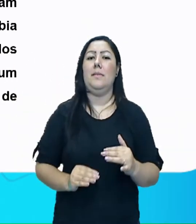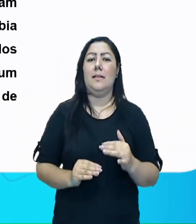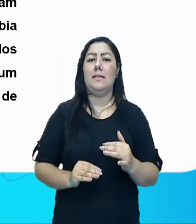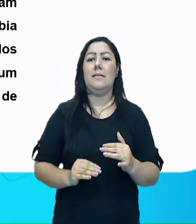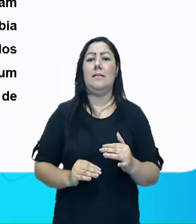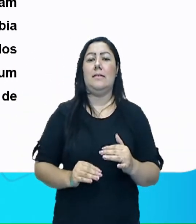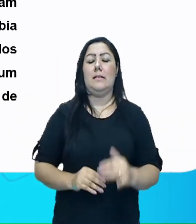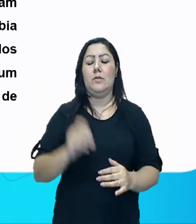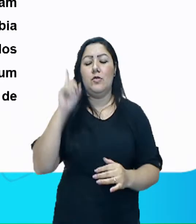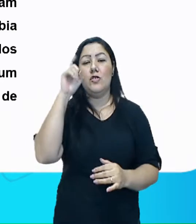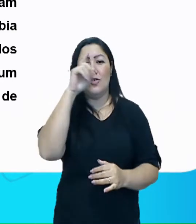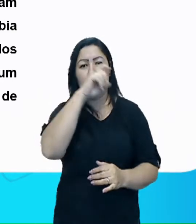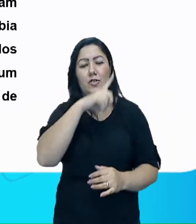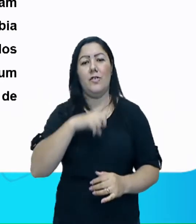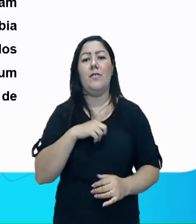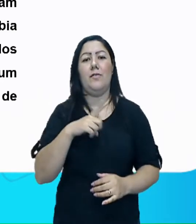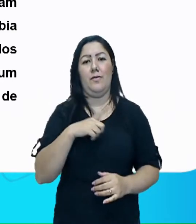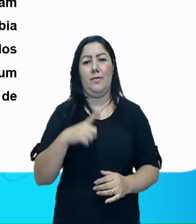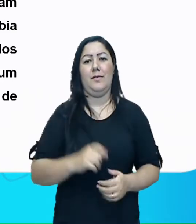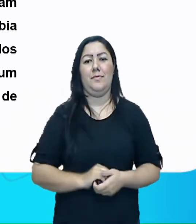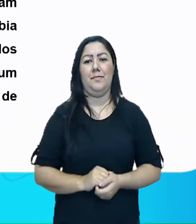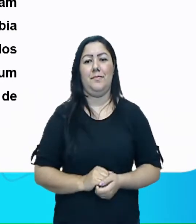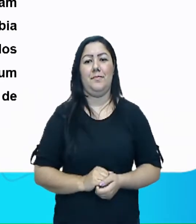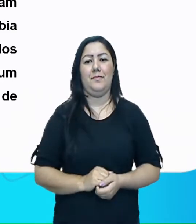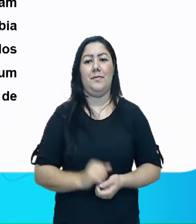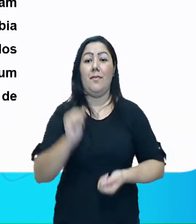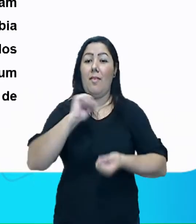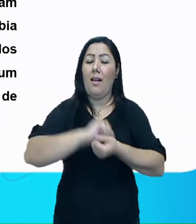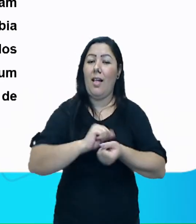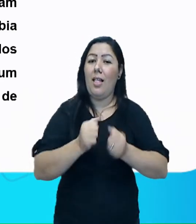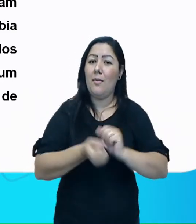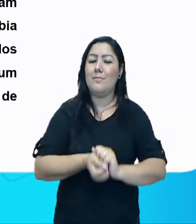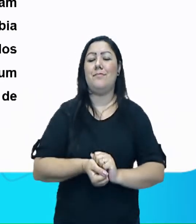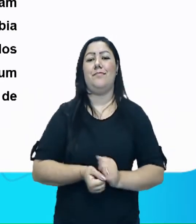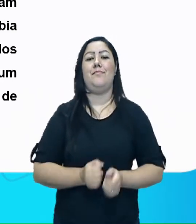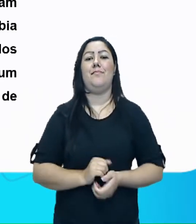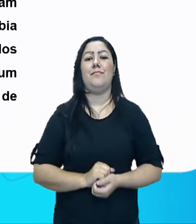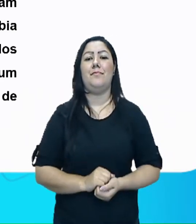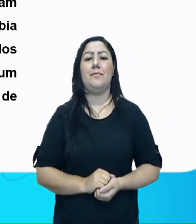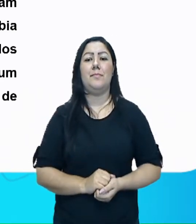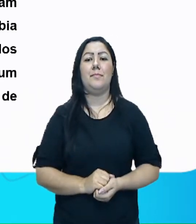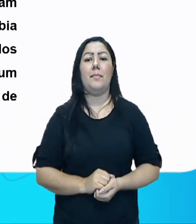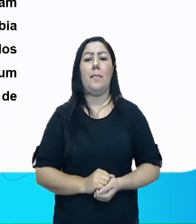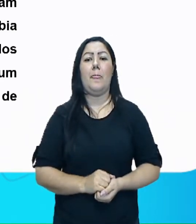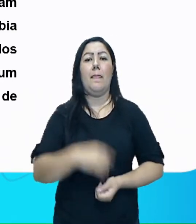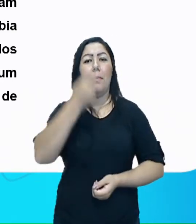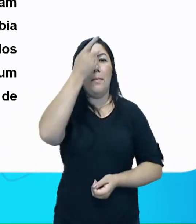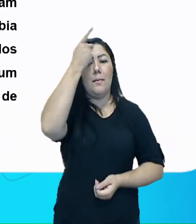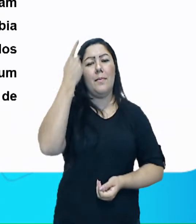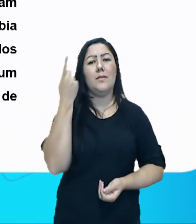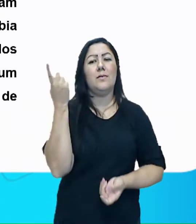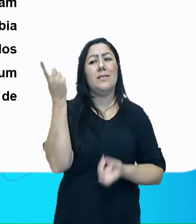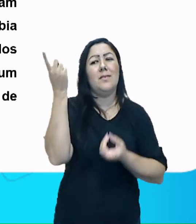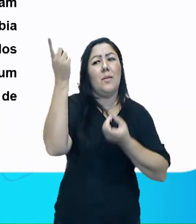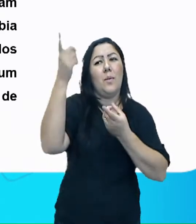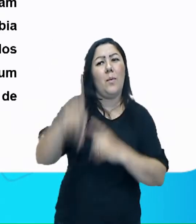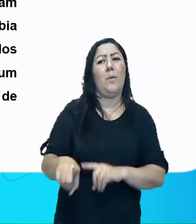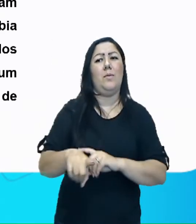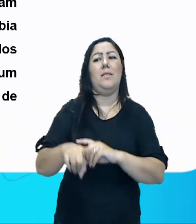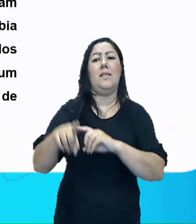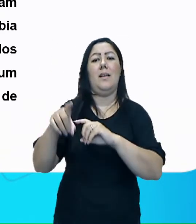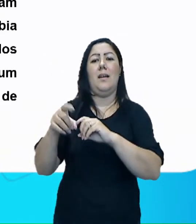dos recém-chegados. Os contrários à imigração argumentam que os novos